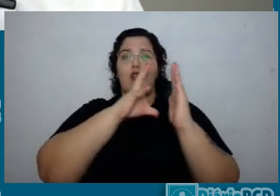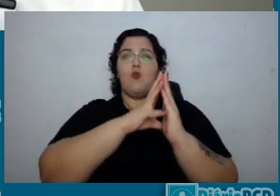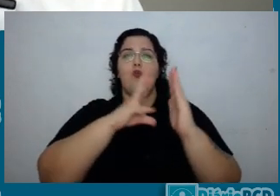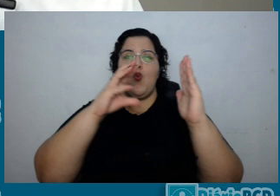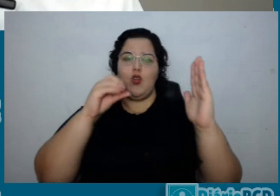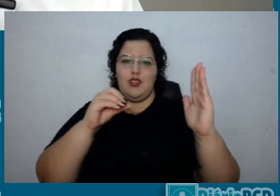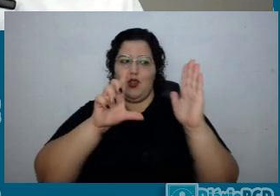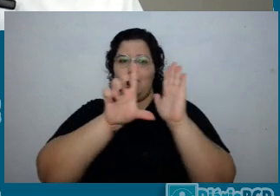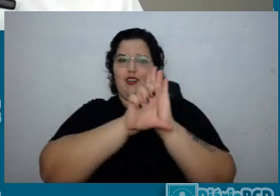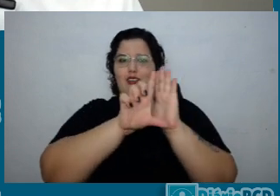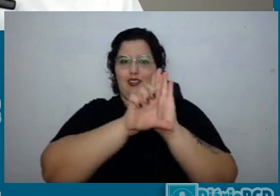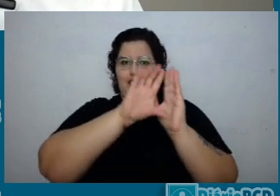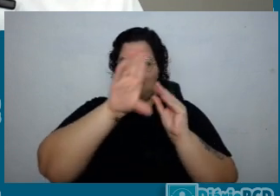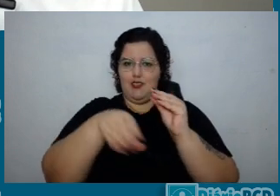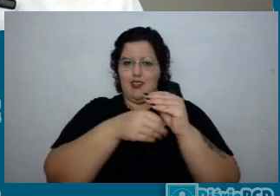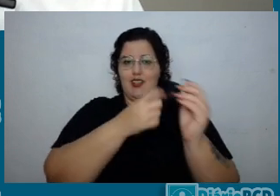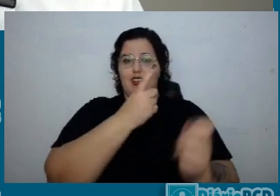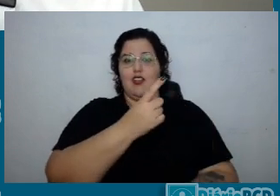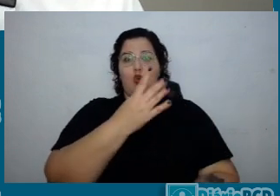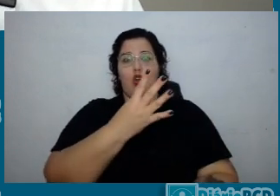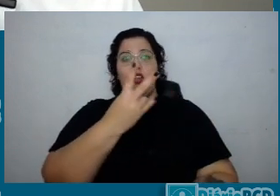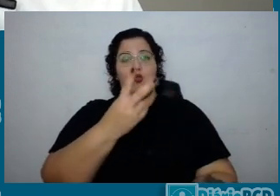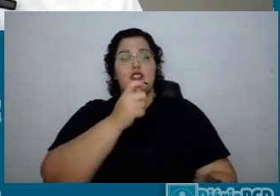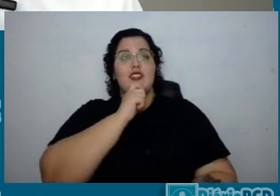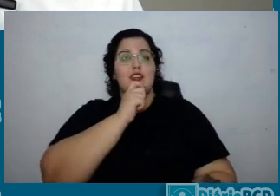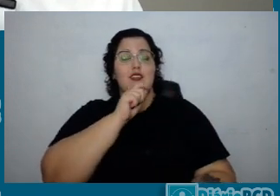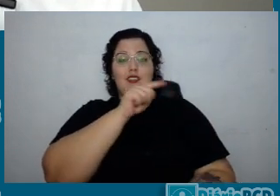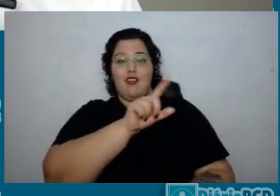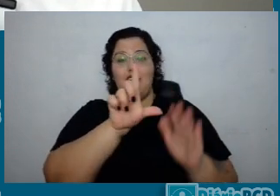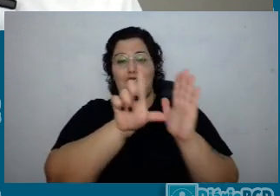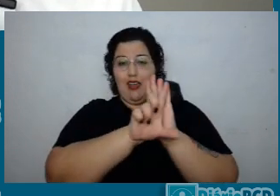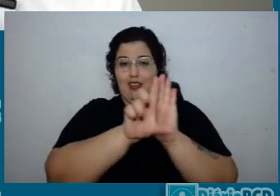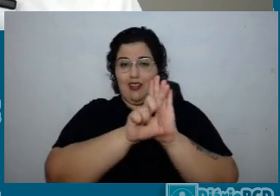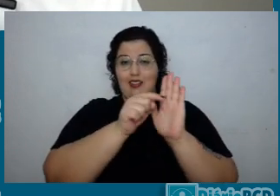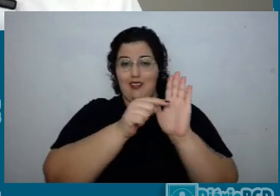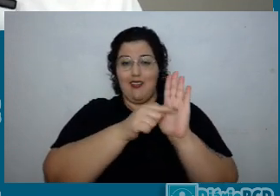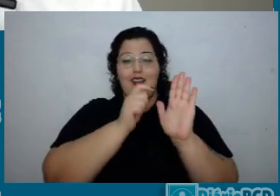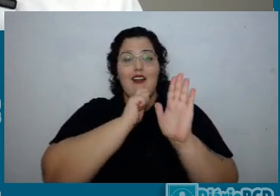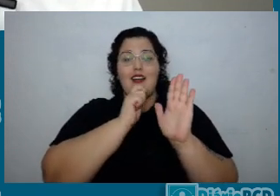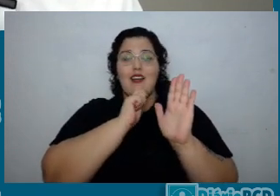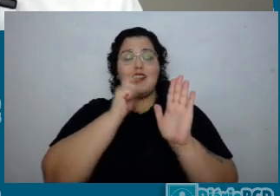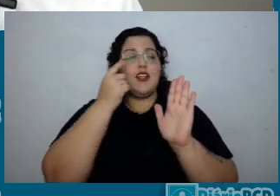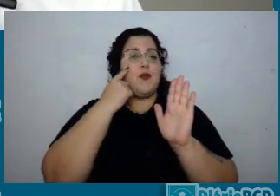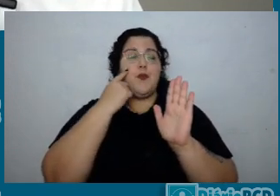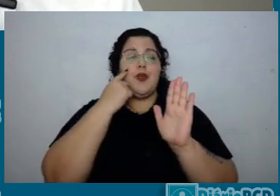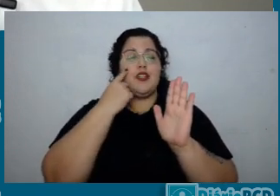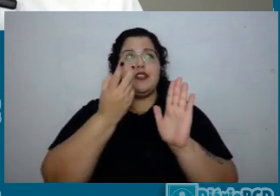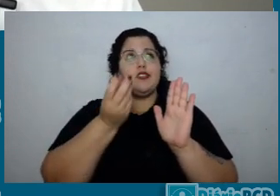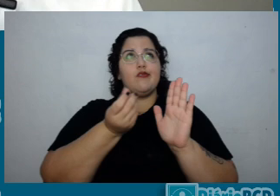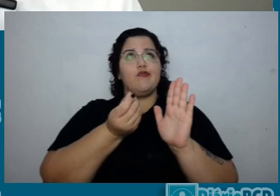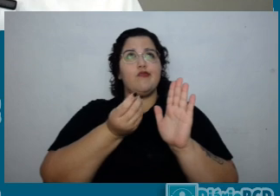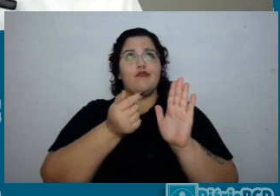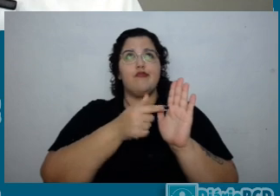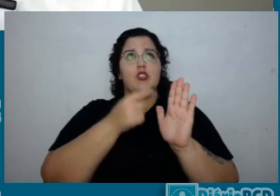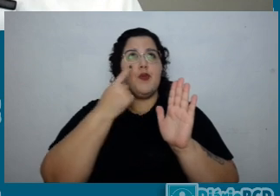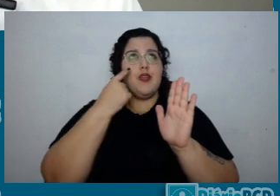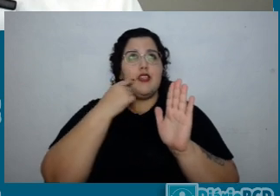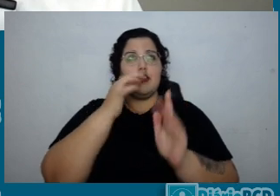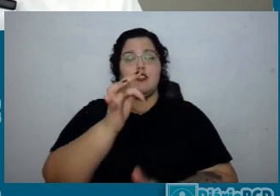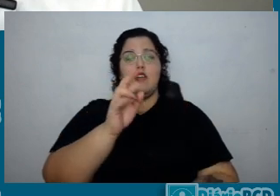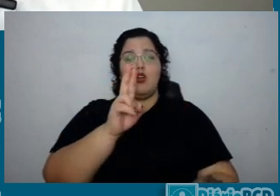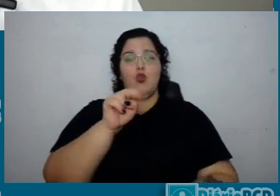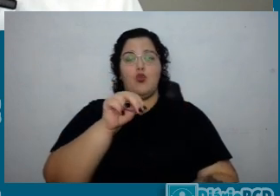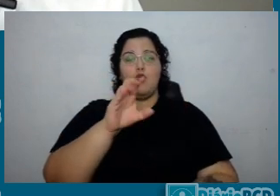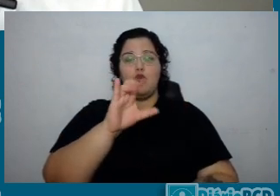o modelo da Lei Complementar 142, que ainda está sob o paradigma do Índice de